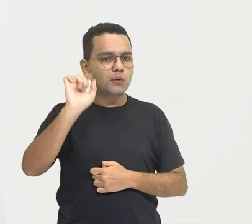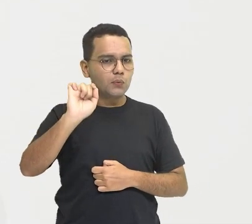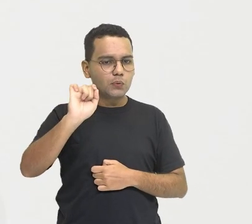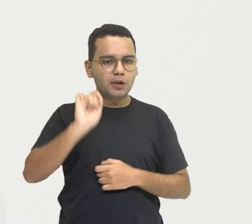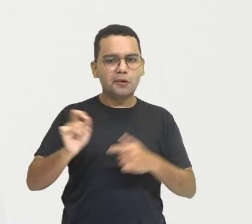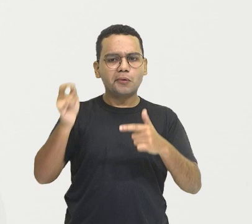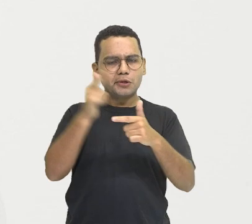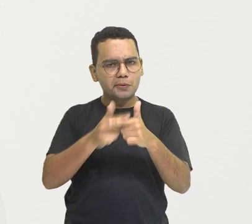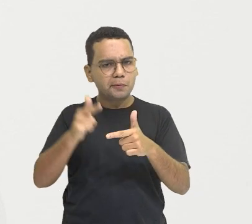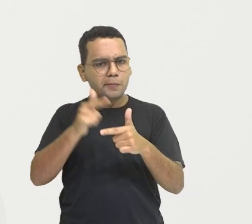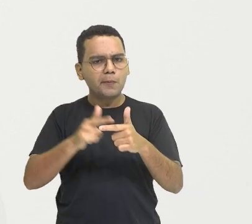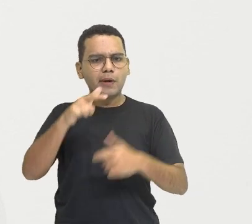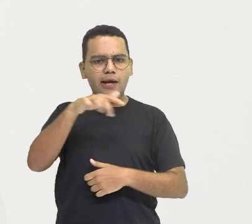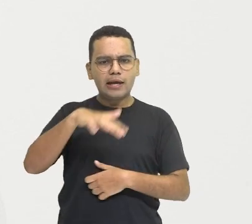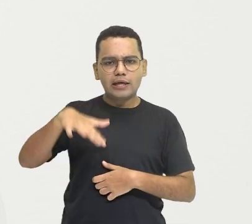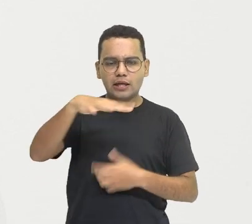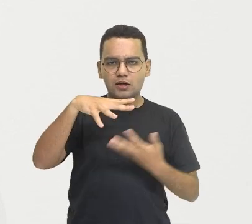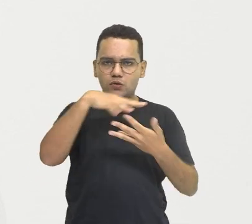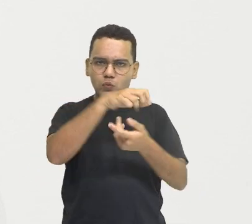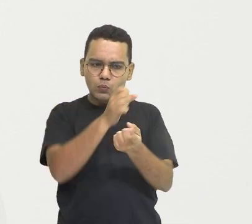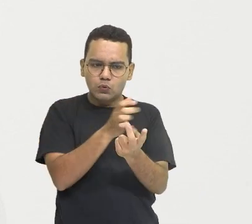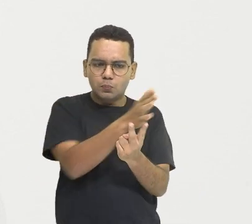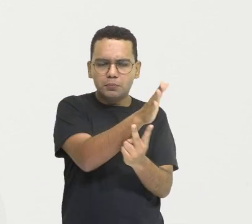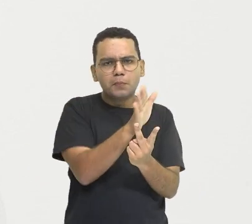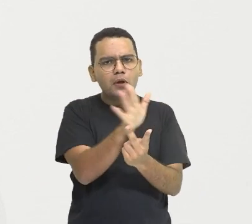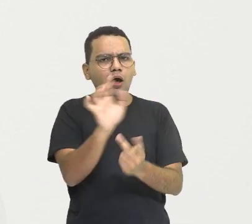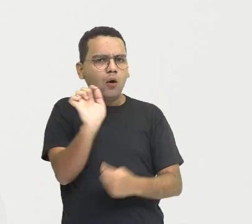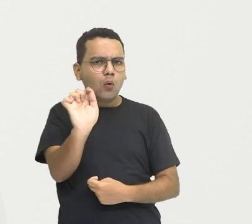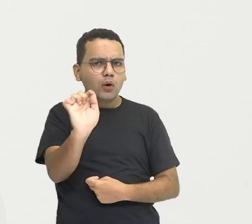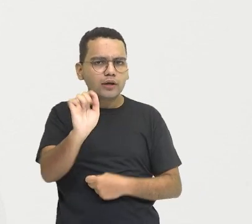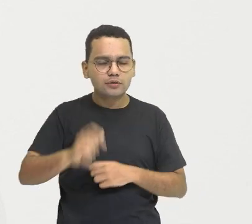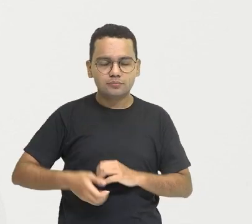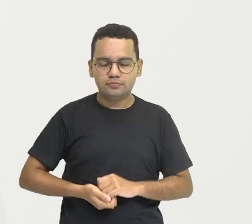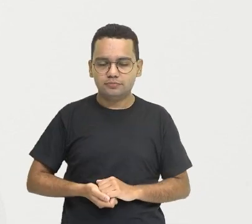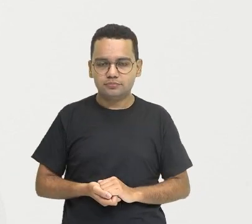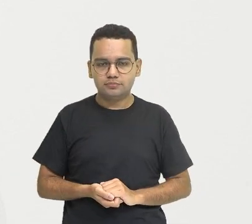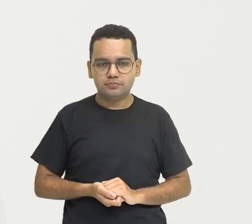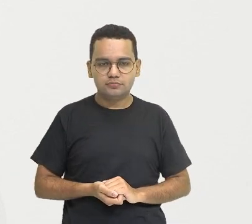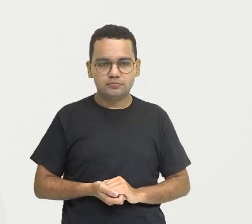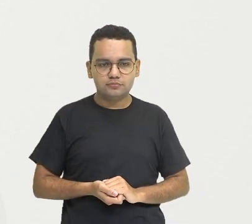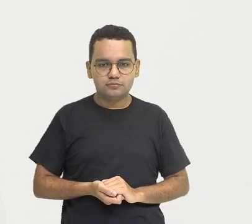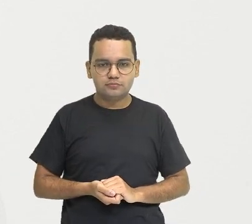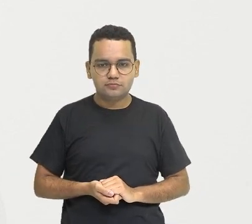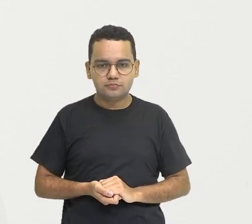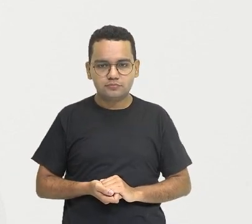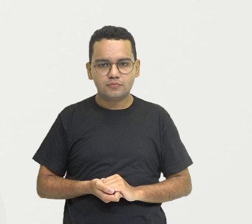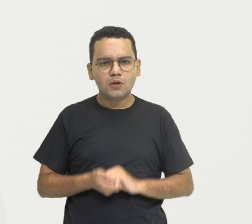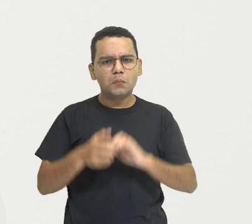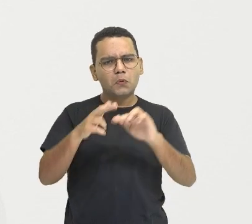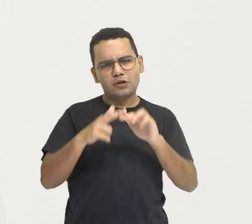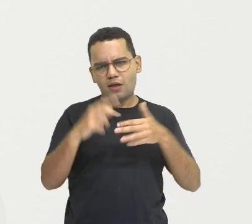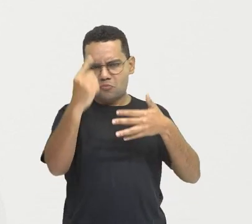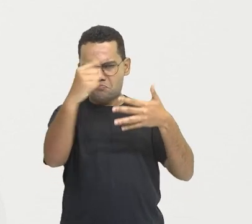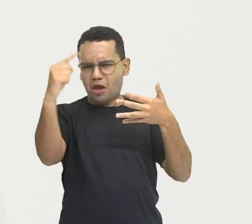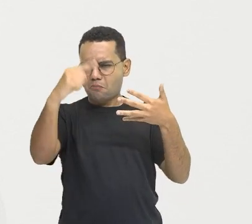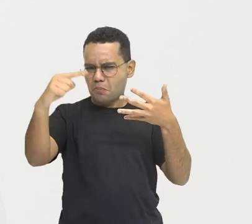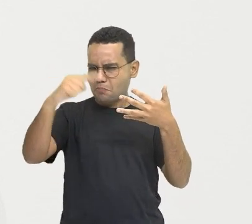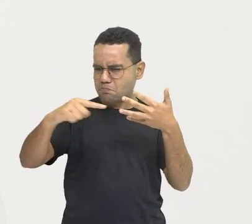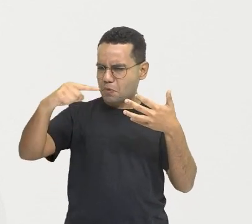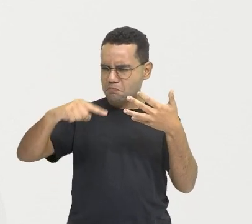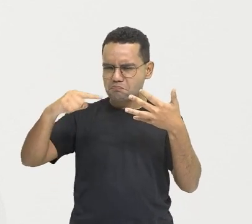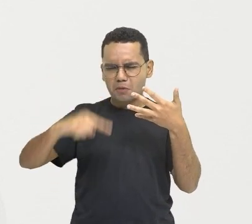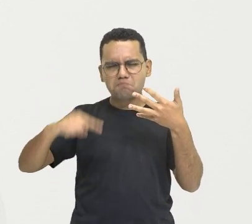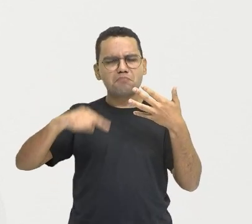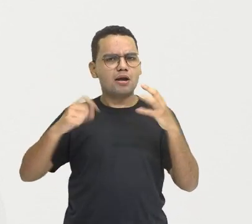do mundo chamado bipolar? Olha, foi justamente uma combinação de fatores, mas a gente pode citar